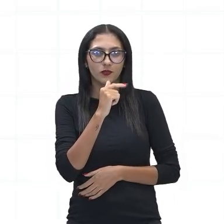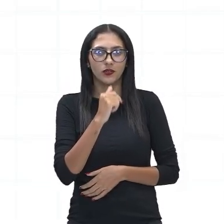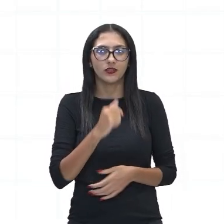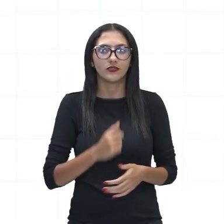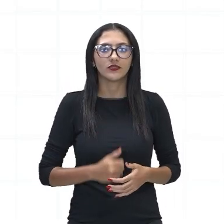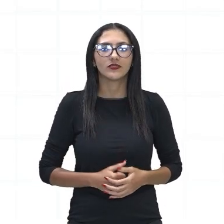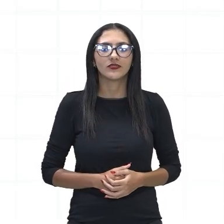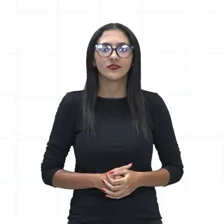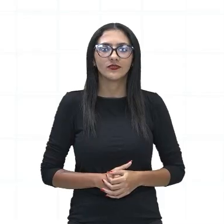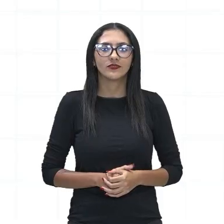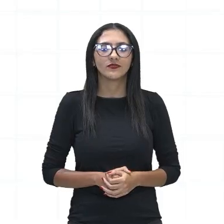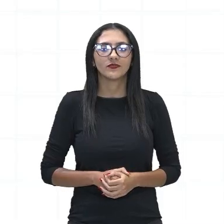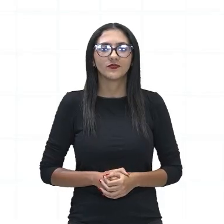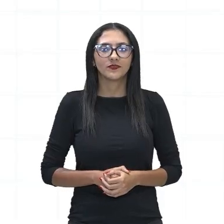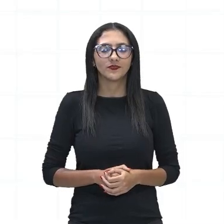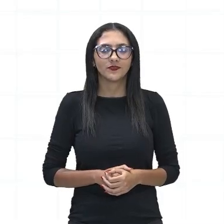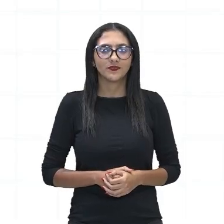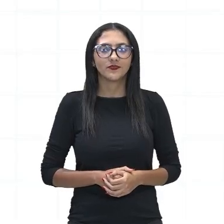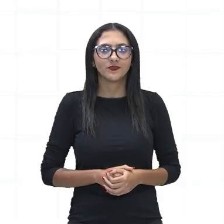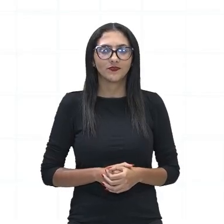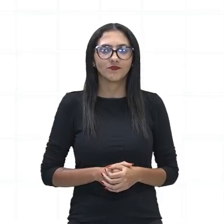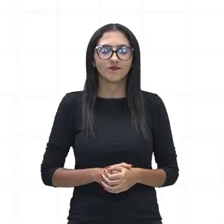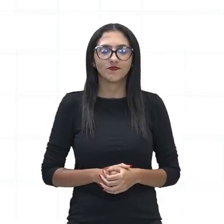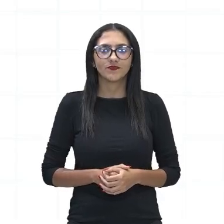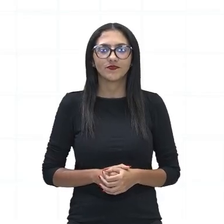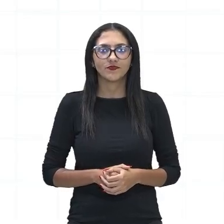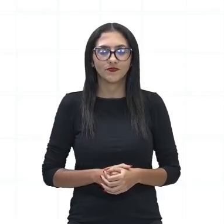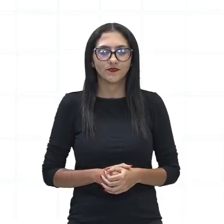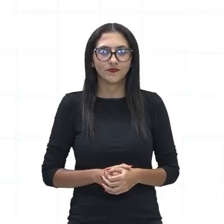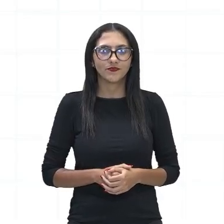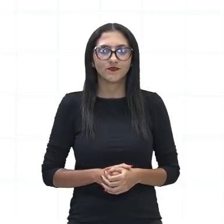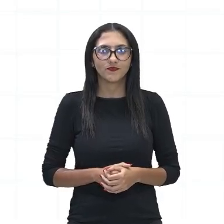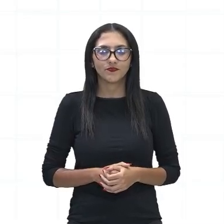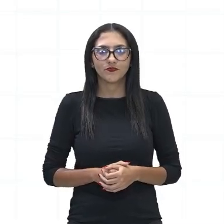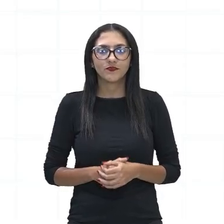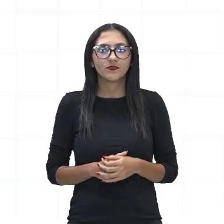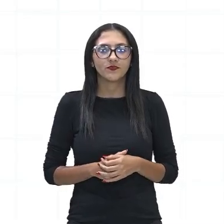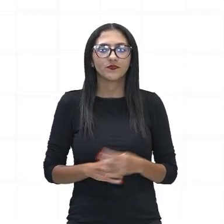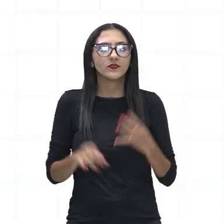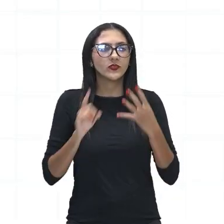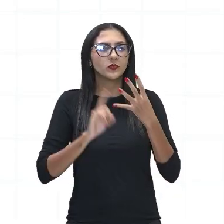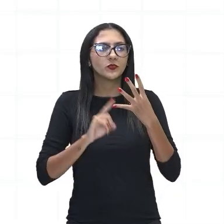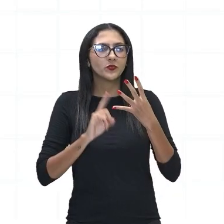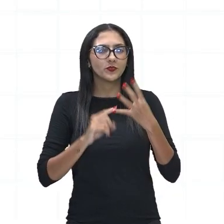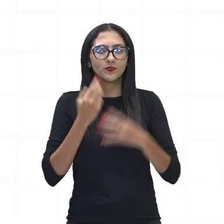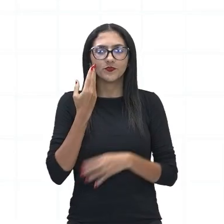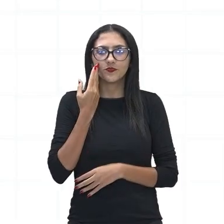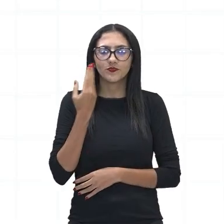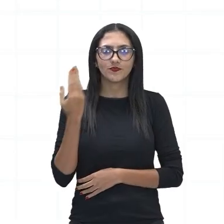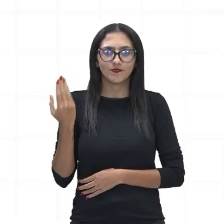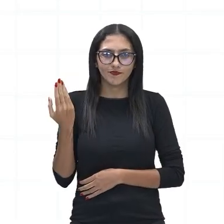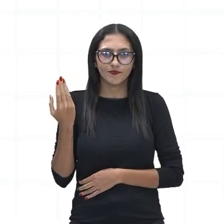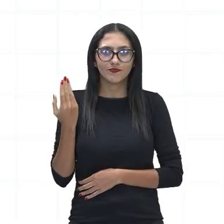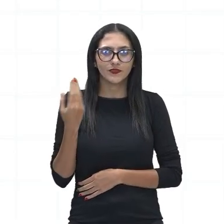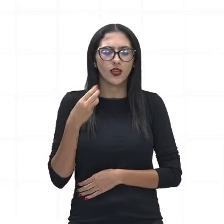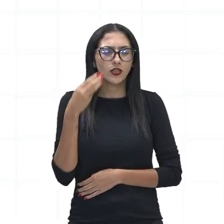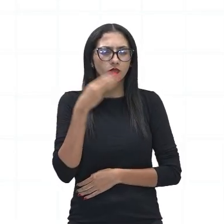som de R quando a gente fala bem rápido, né? Water, água. Em seguida, nós temos sugar,